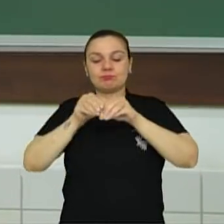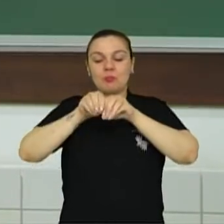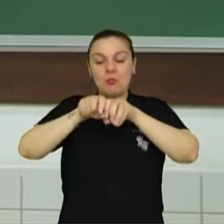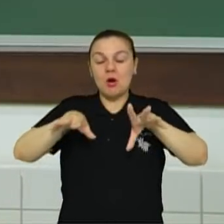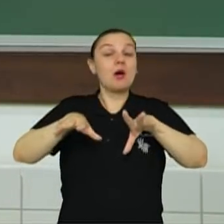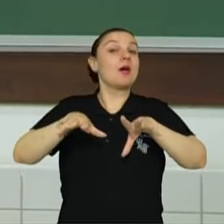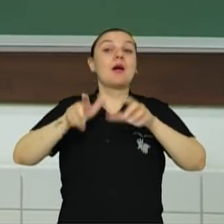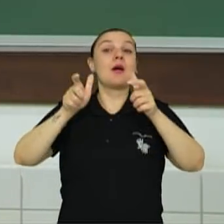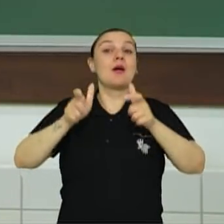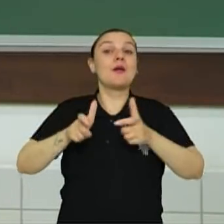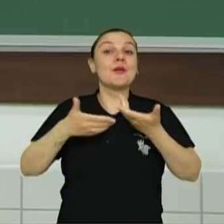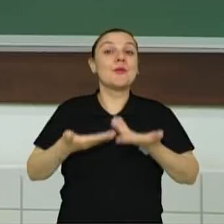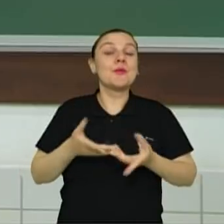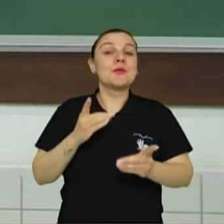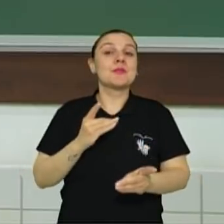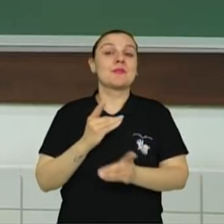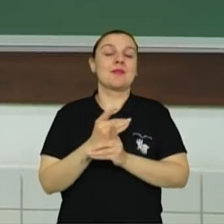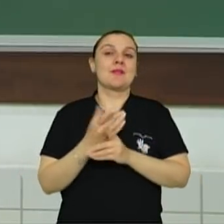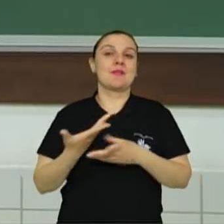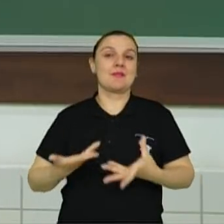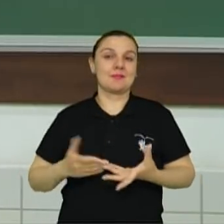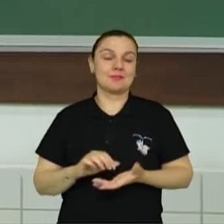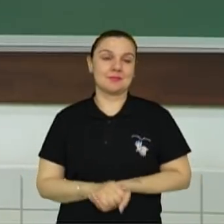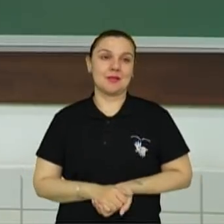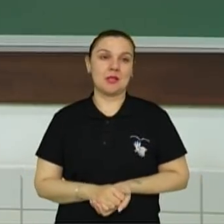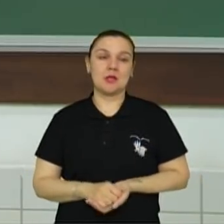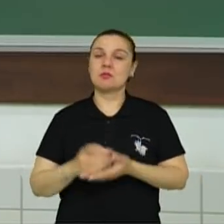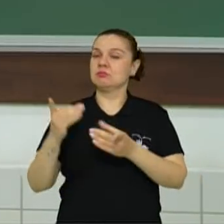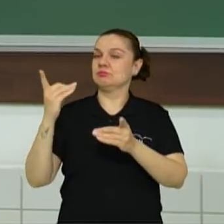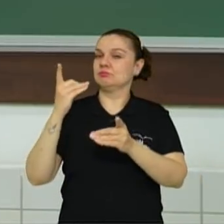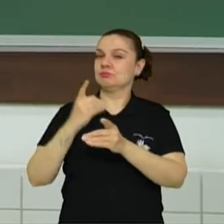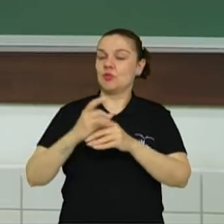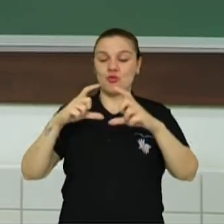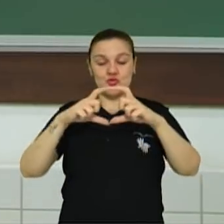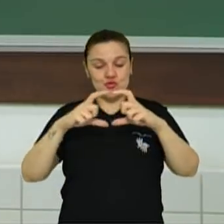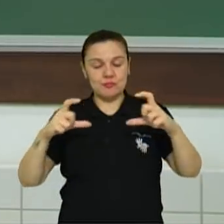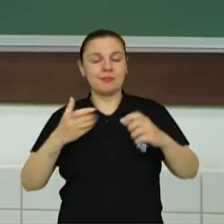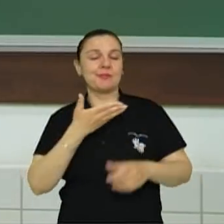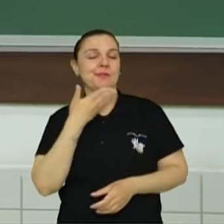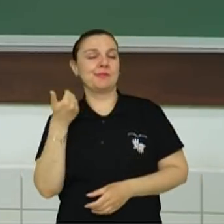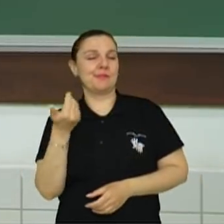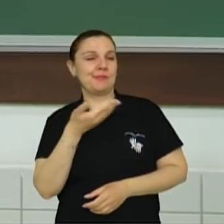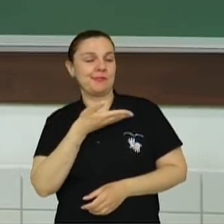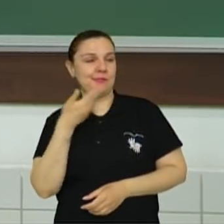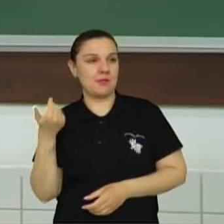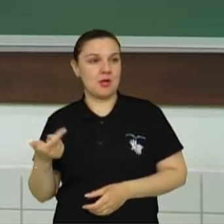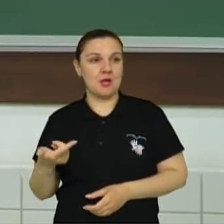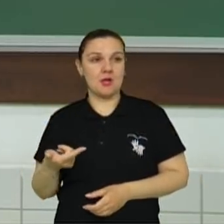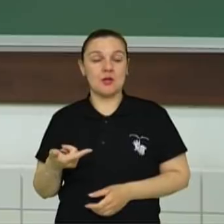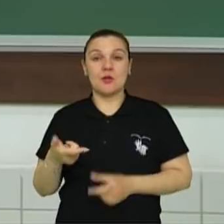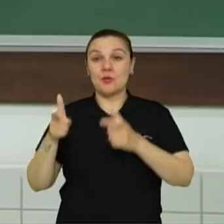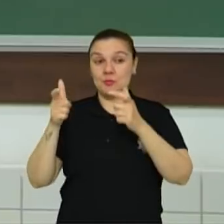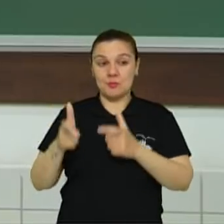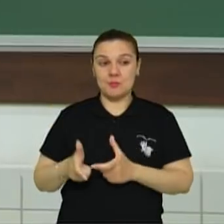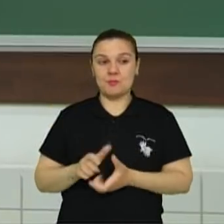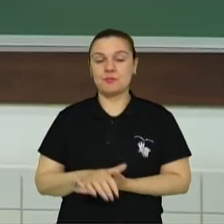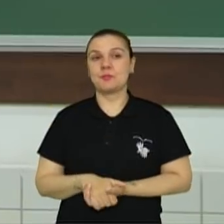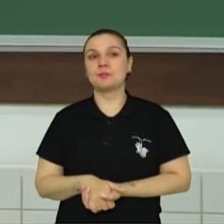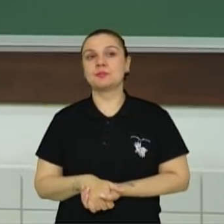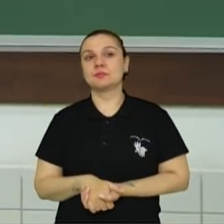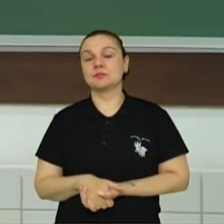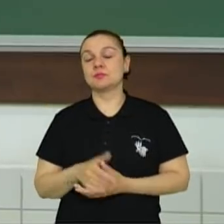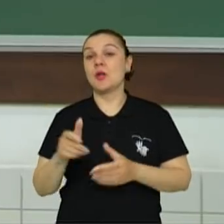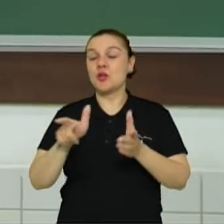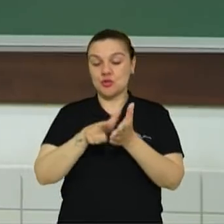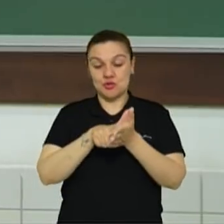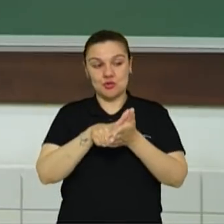que meios? Onde eu vou encontrar tirinha? Eu encontro tirinha com bastante facilidade nos seguintes meios.